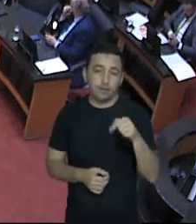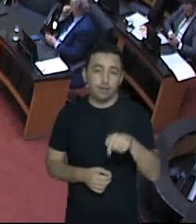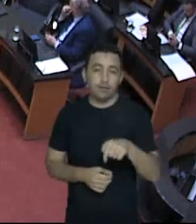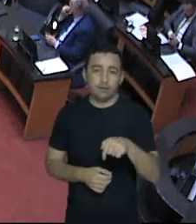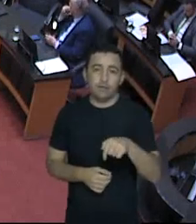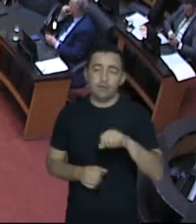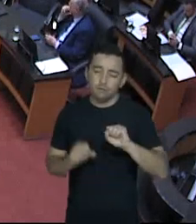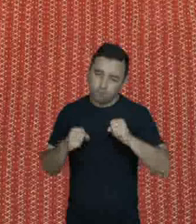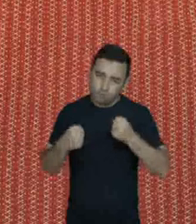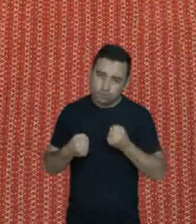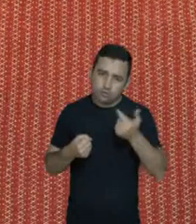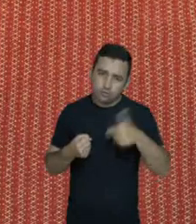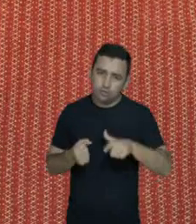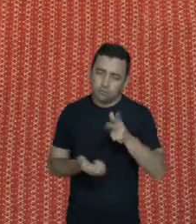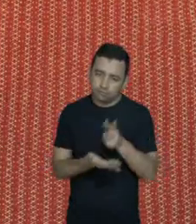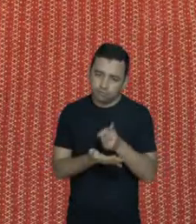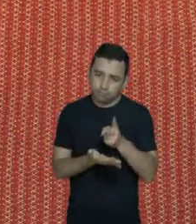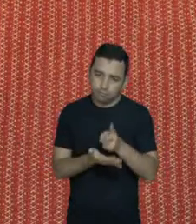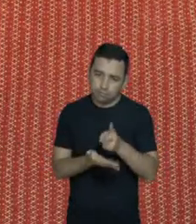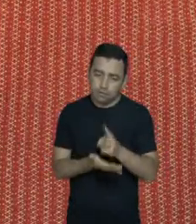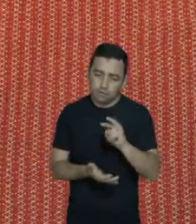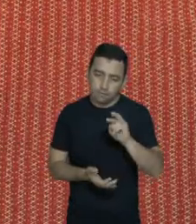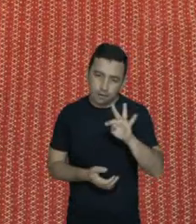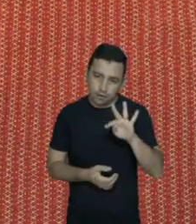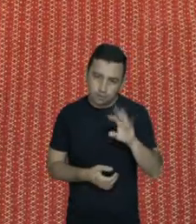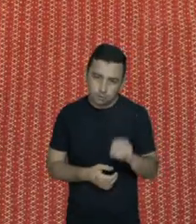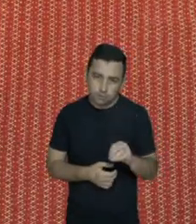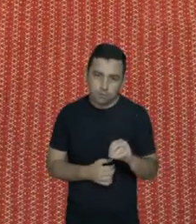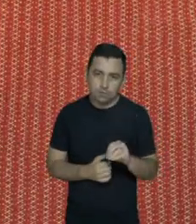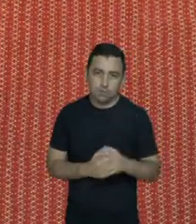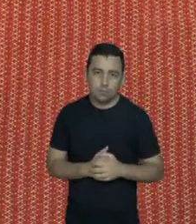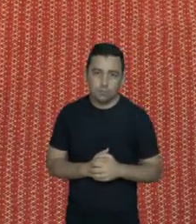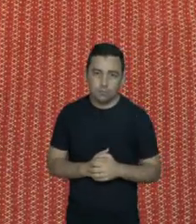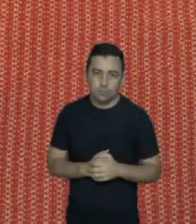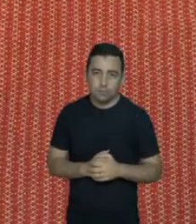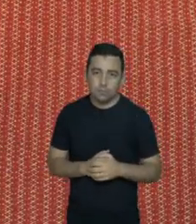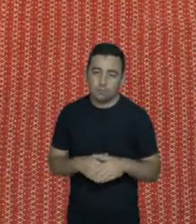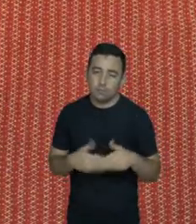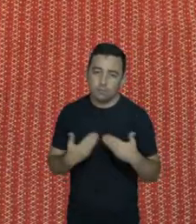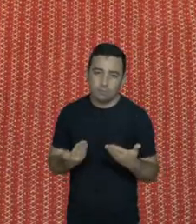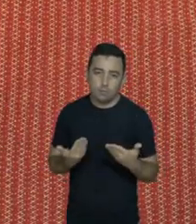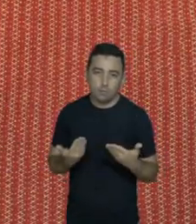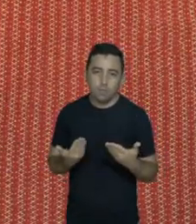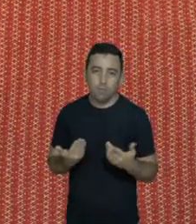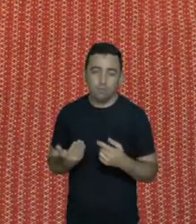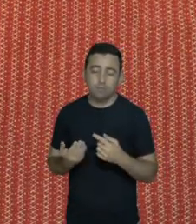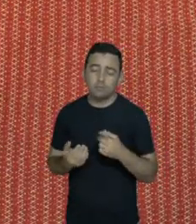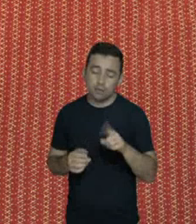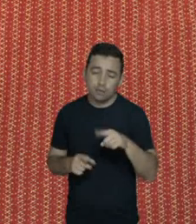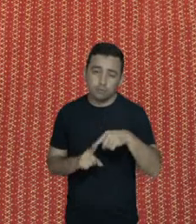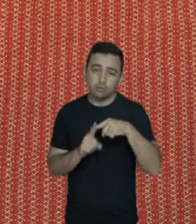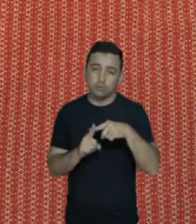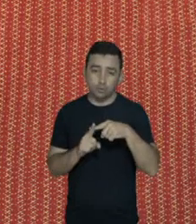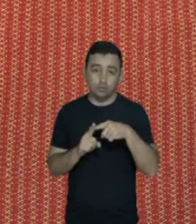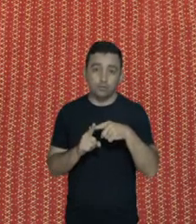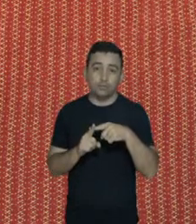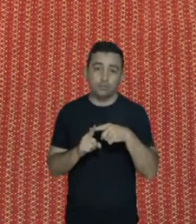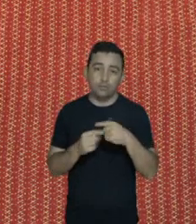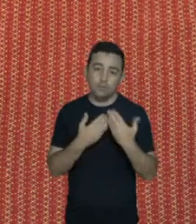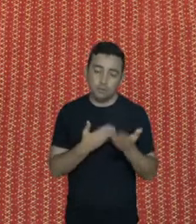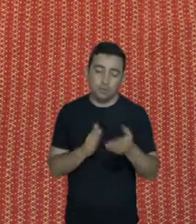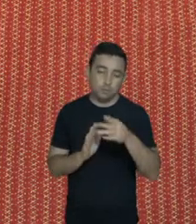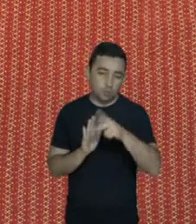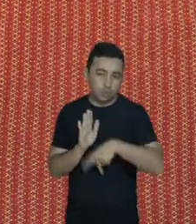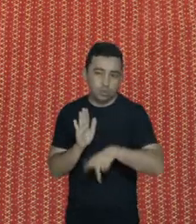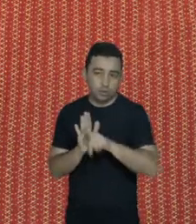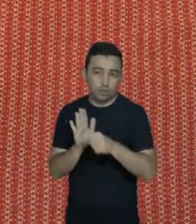reforçando aqui a manutenção do veto, muito embora positivo o que o projeto de lei